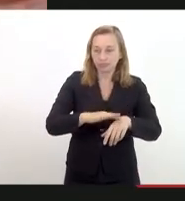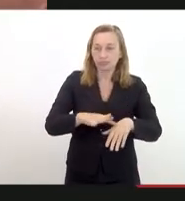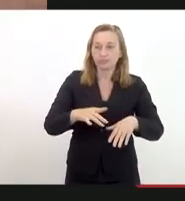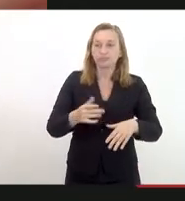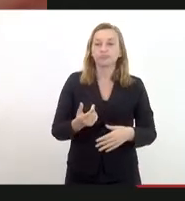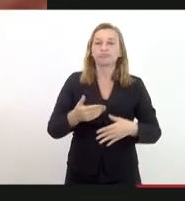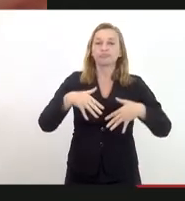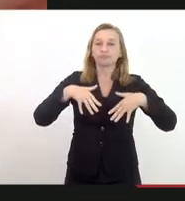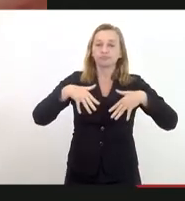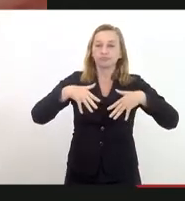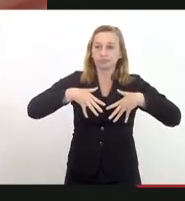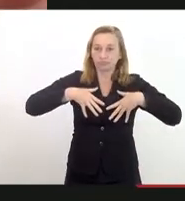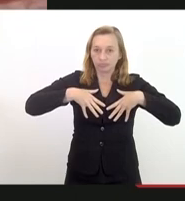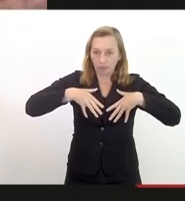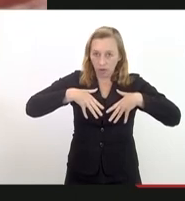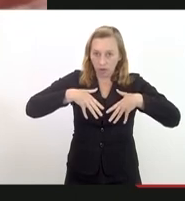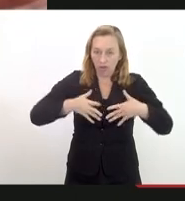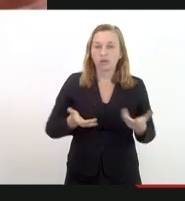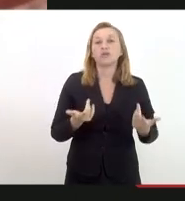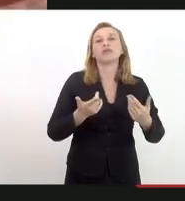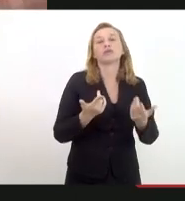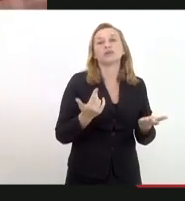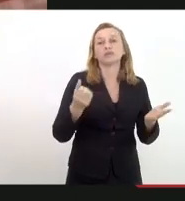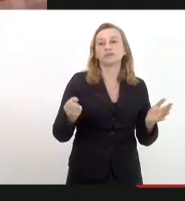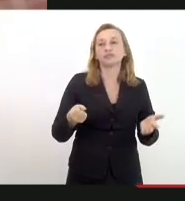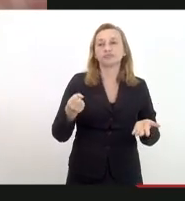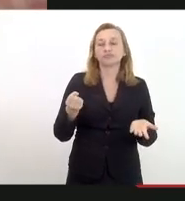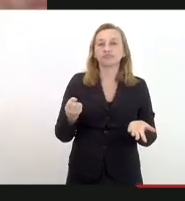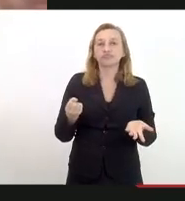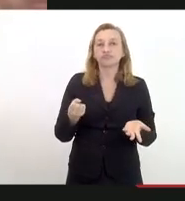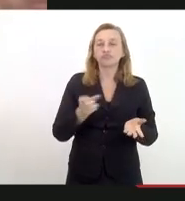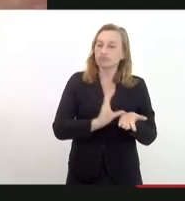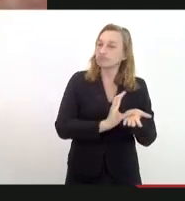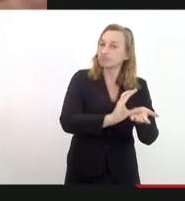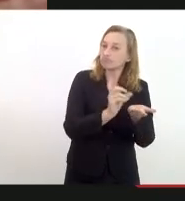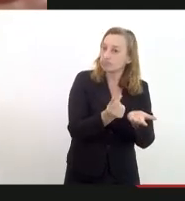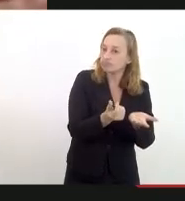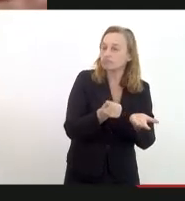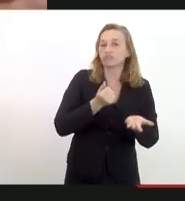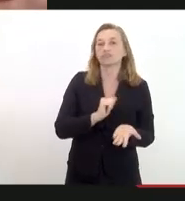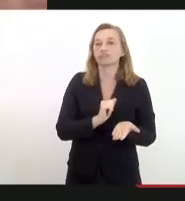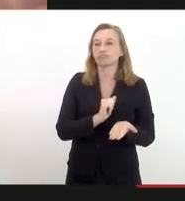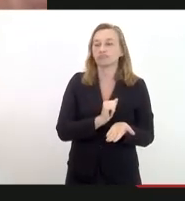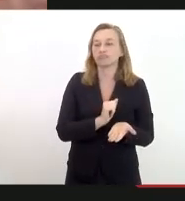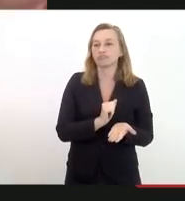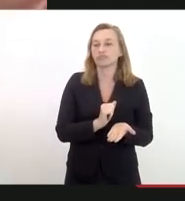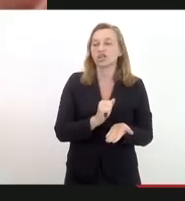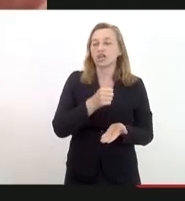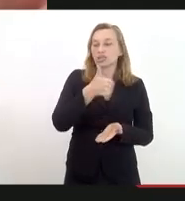recursos carimbados. Desses recursos, da ordem de